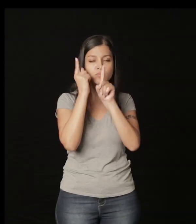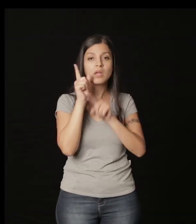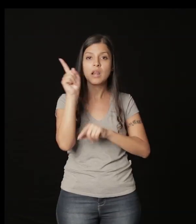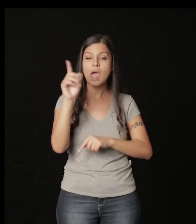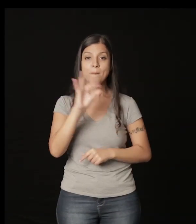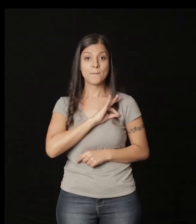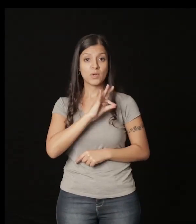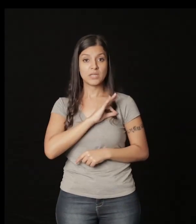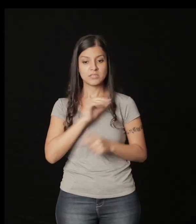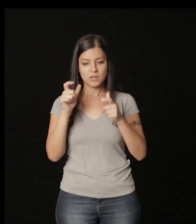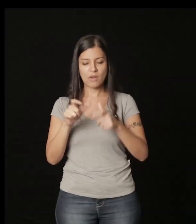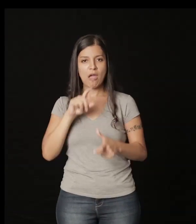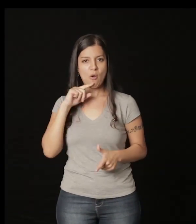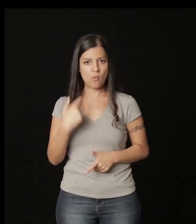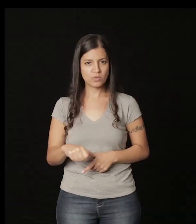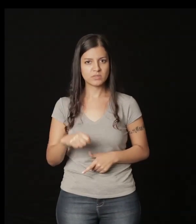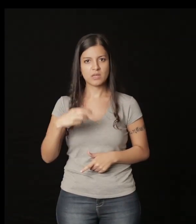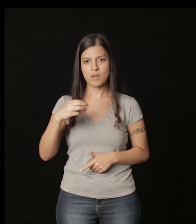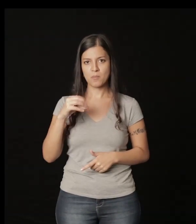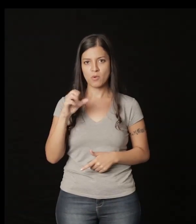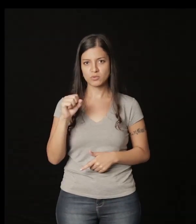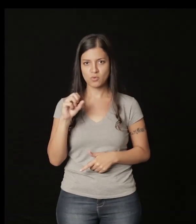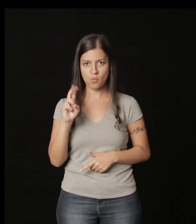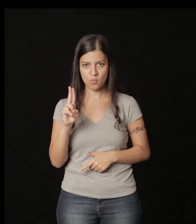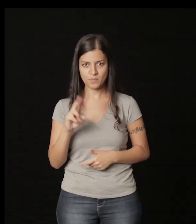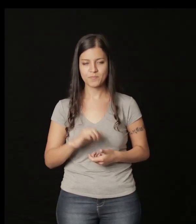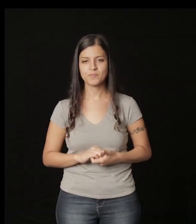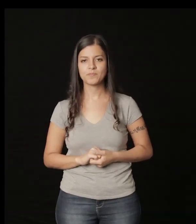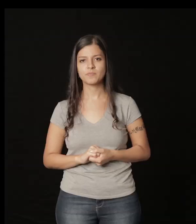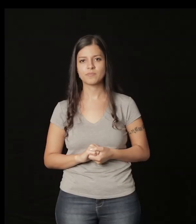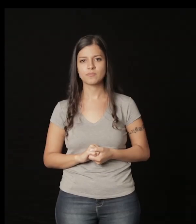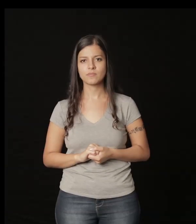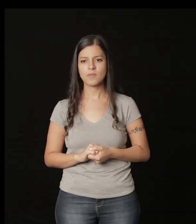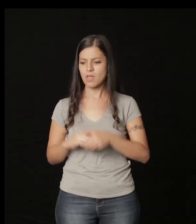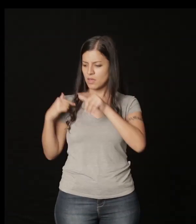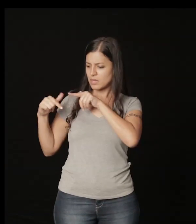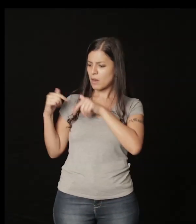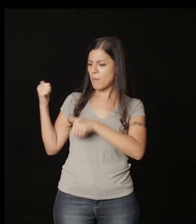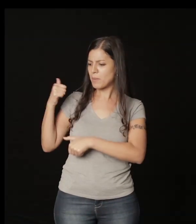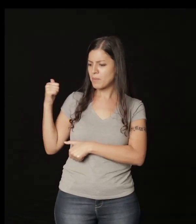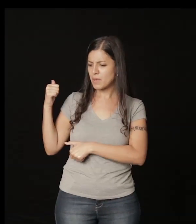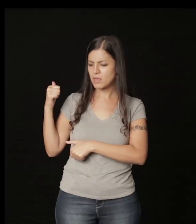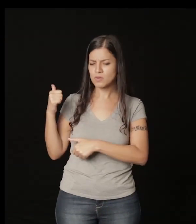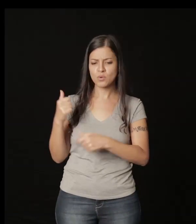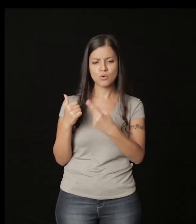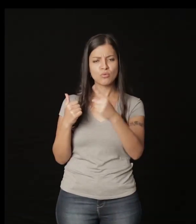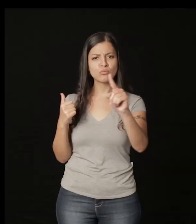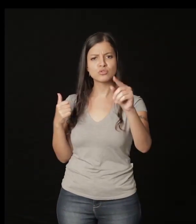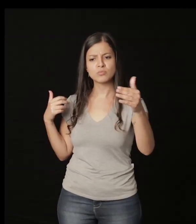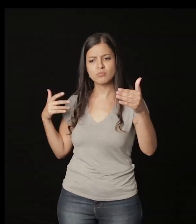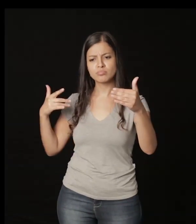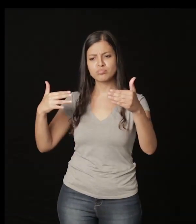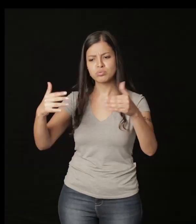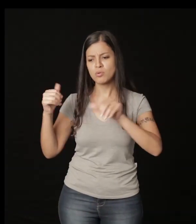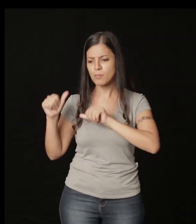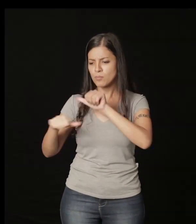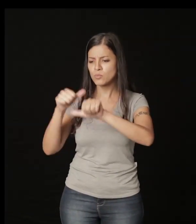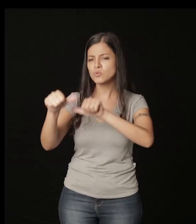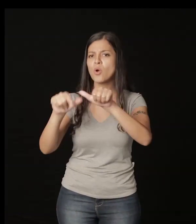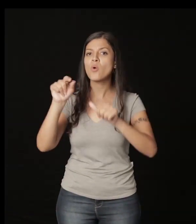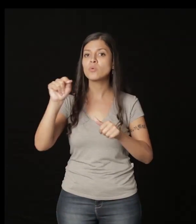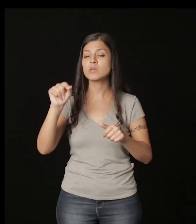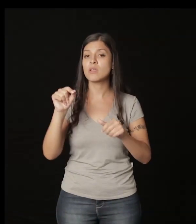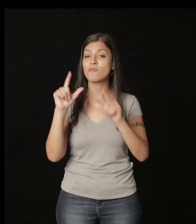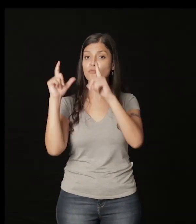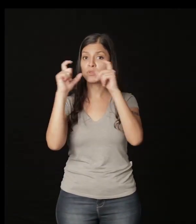Moscou. Então, eu queria, do primeiro trabalho ao último, o que, que mudou na sua percepção em relação